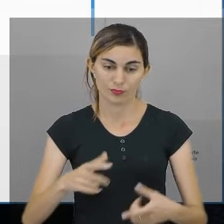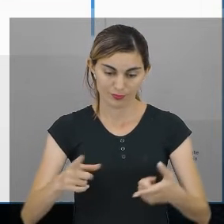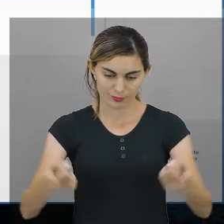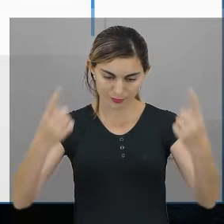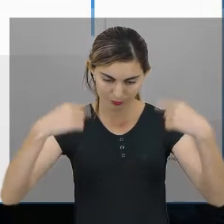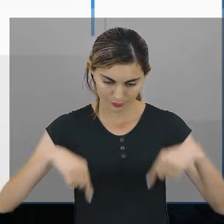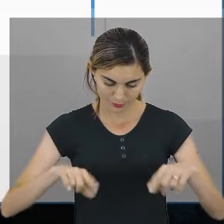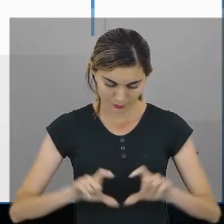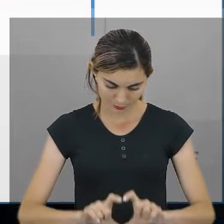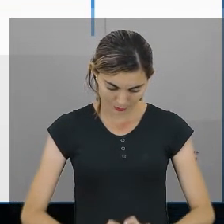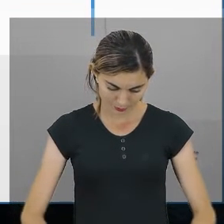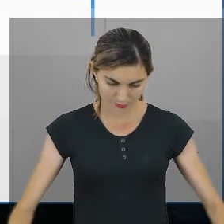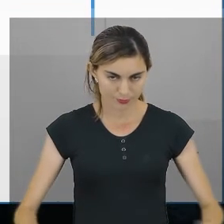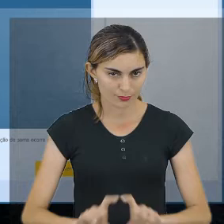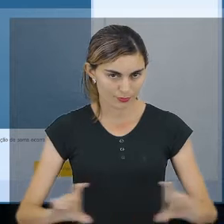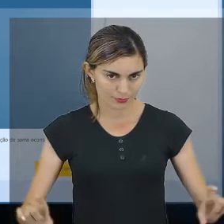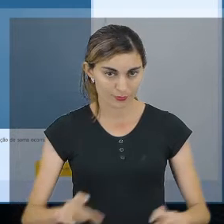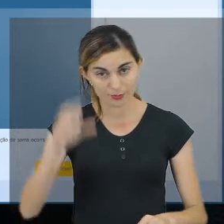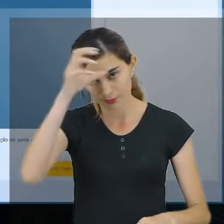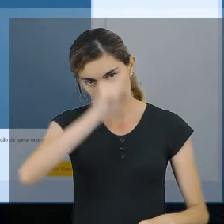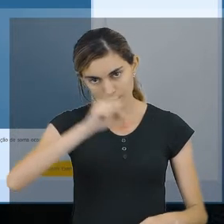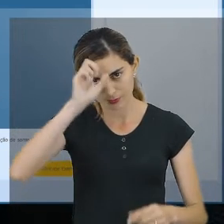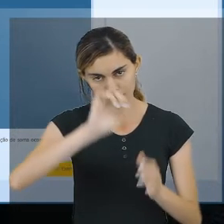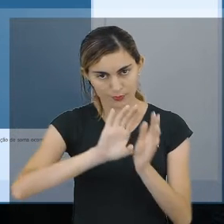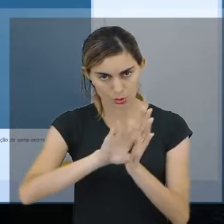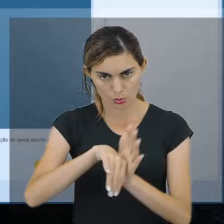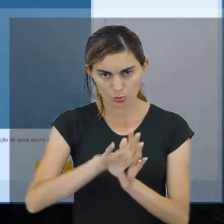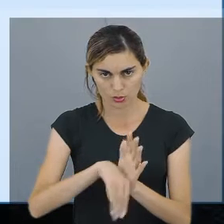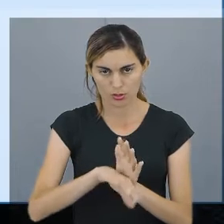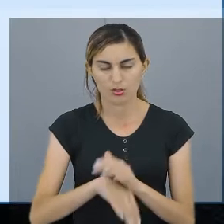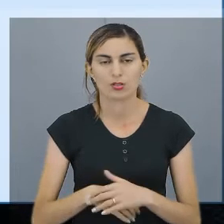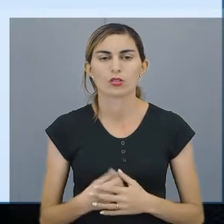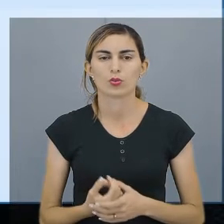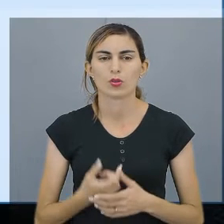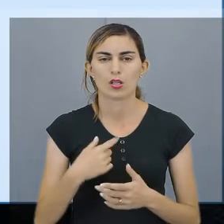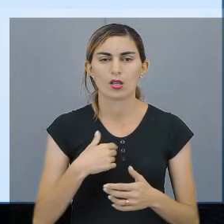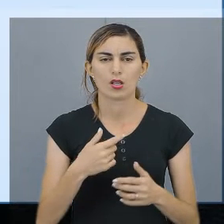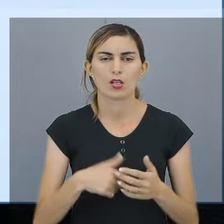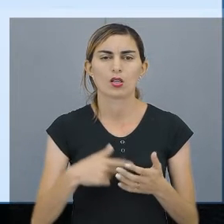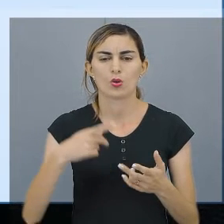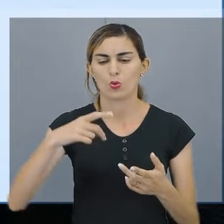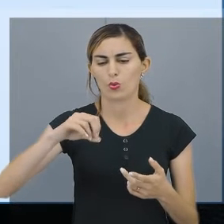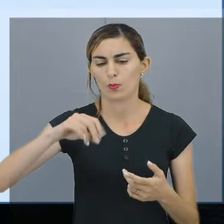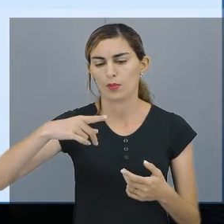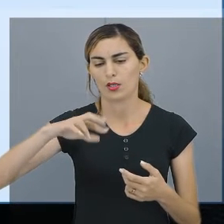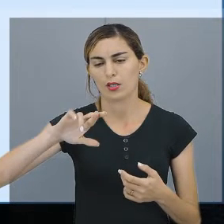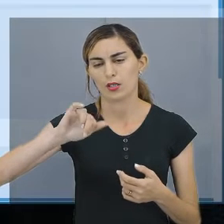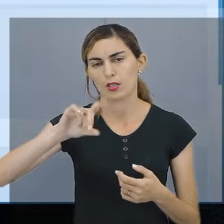conceito que a gente precisa aprender é o de operadores relacionais.